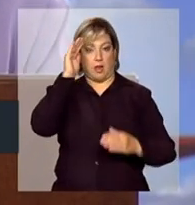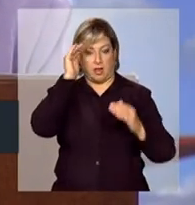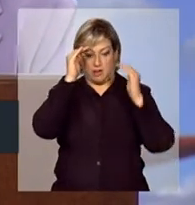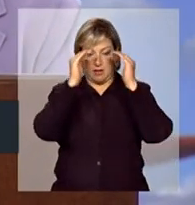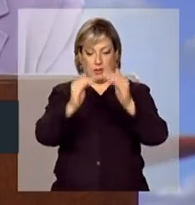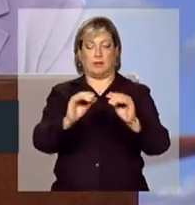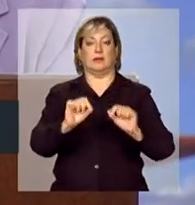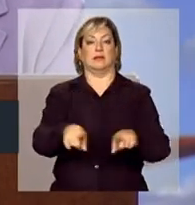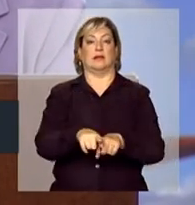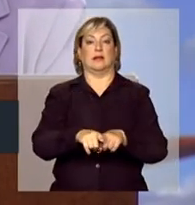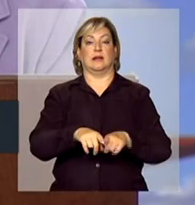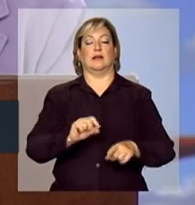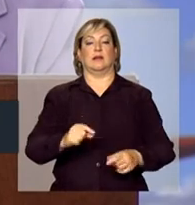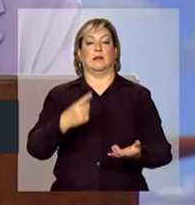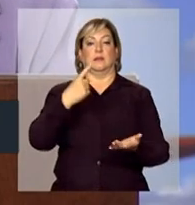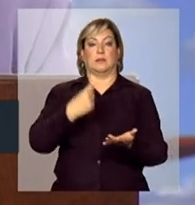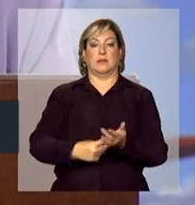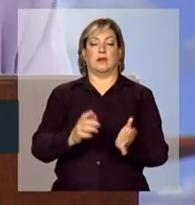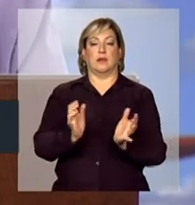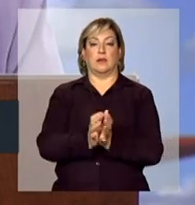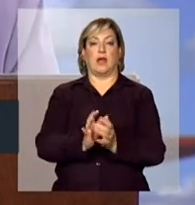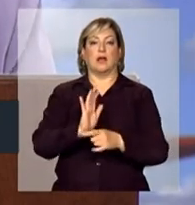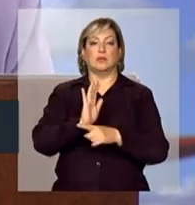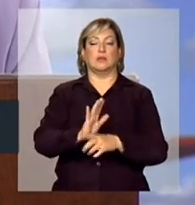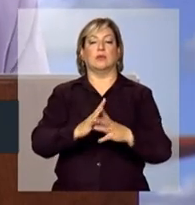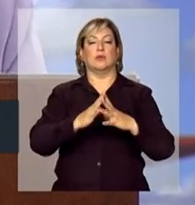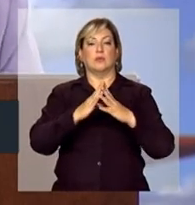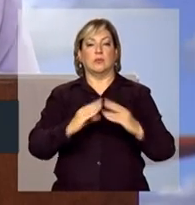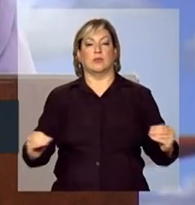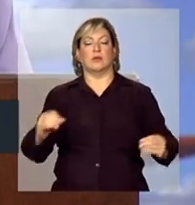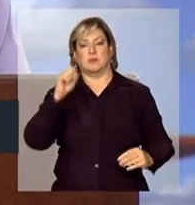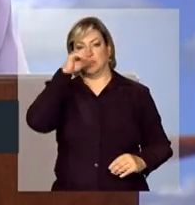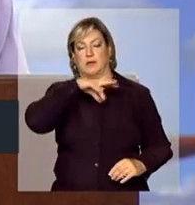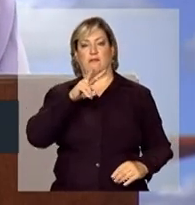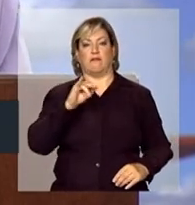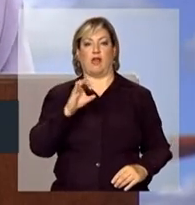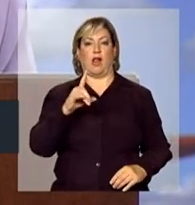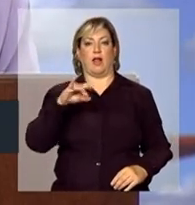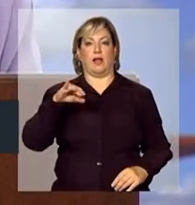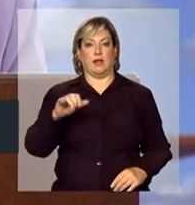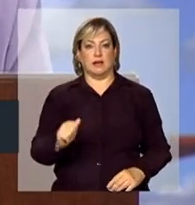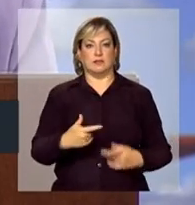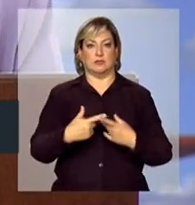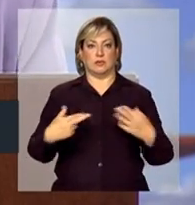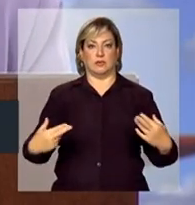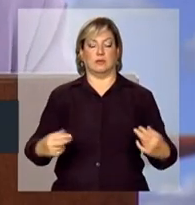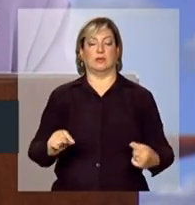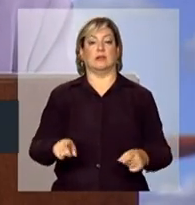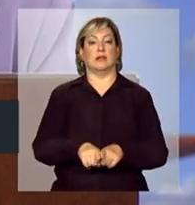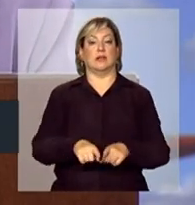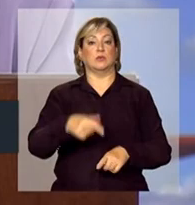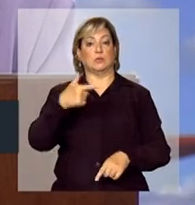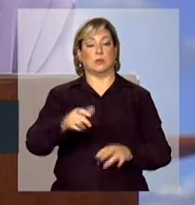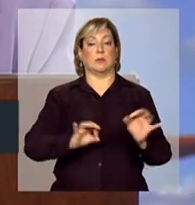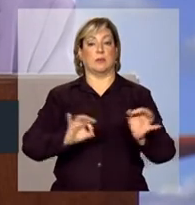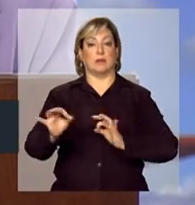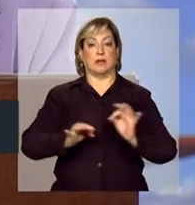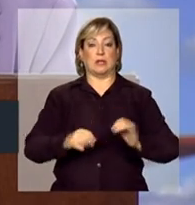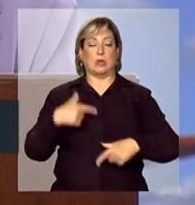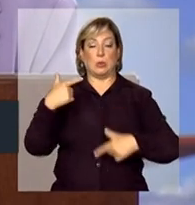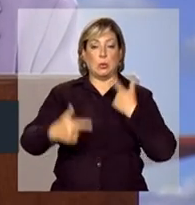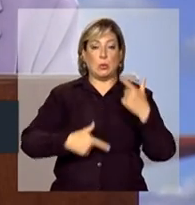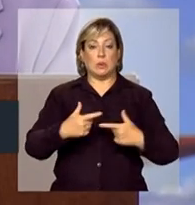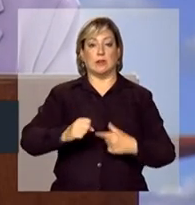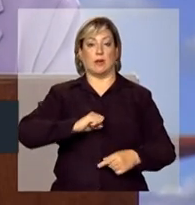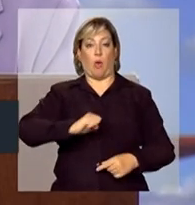à violência contra as mulheres em parceria com estados e municípios com segundo plano de combate ao